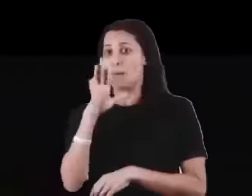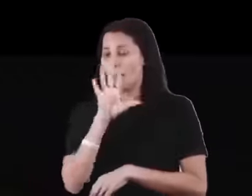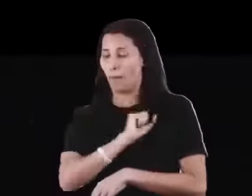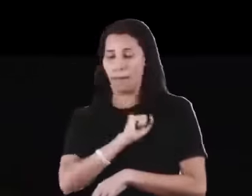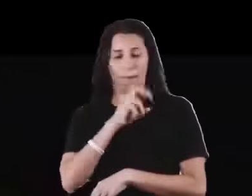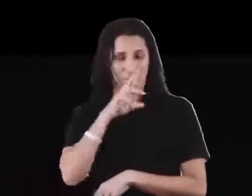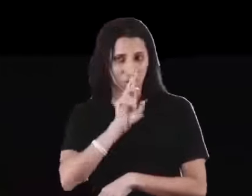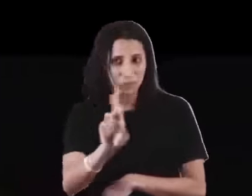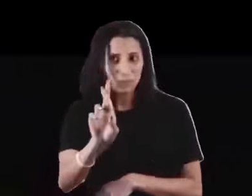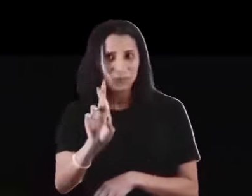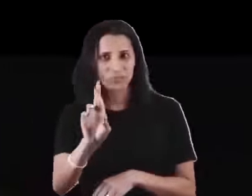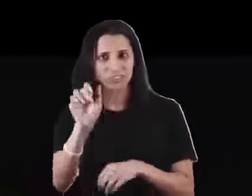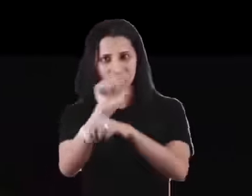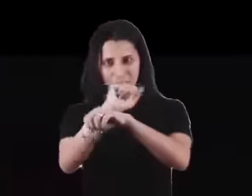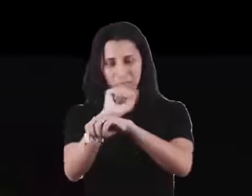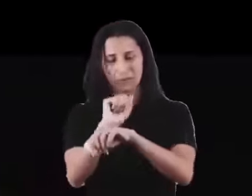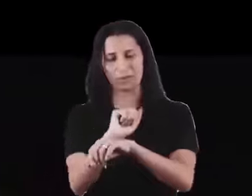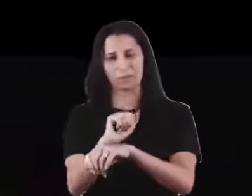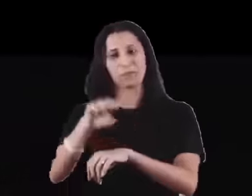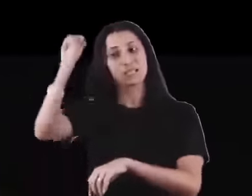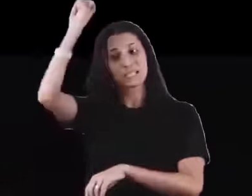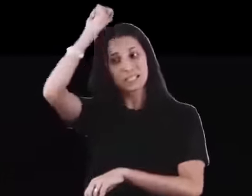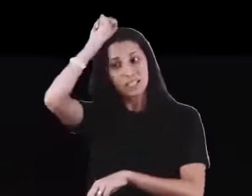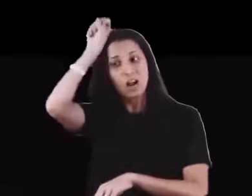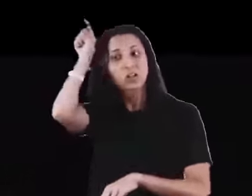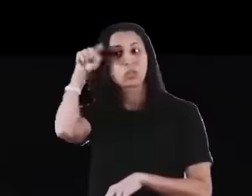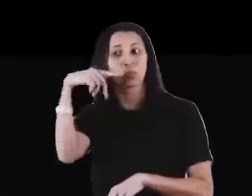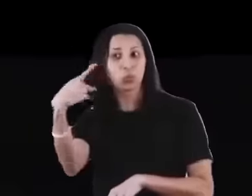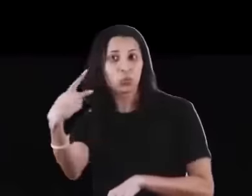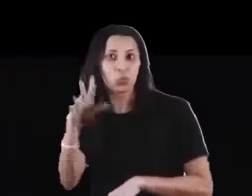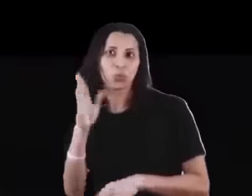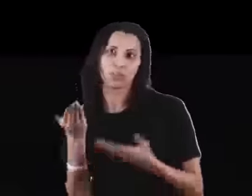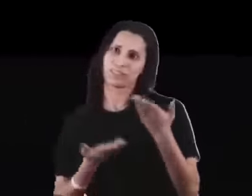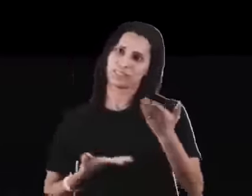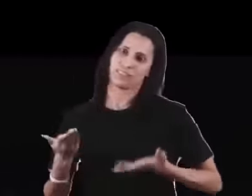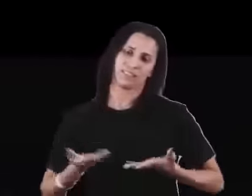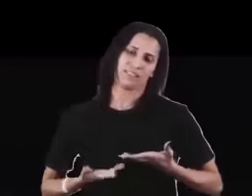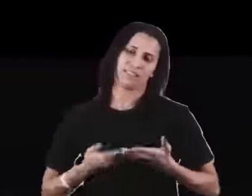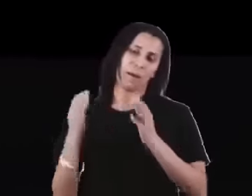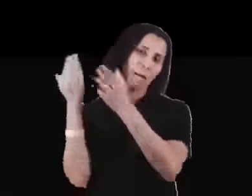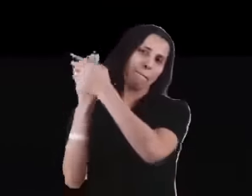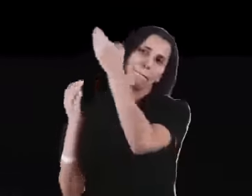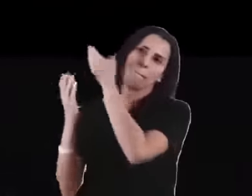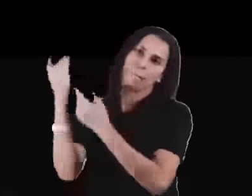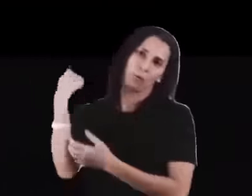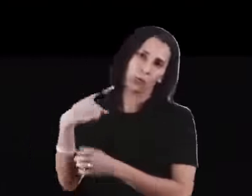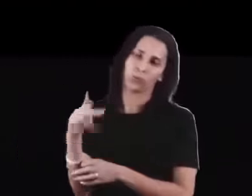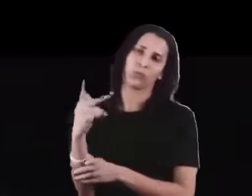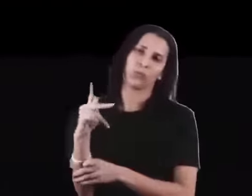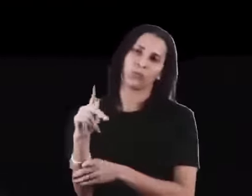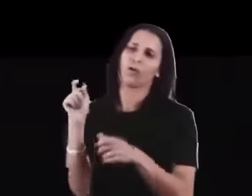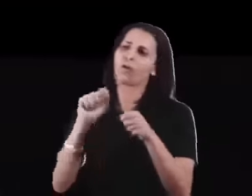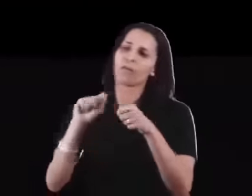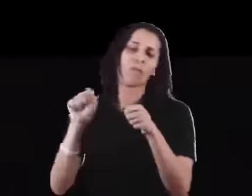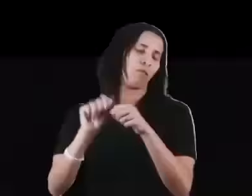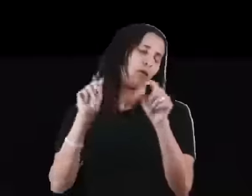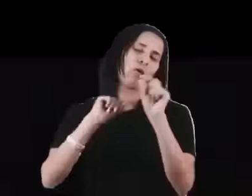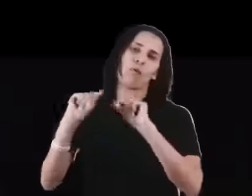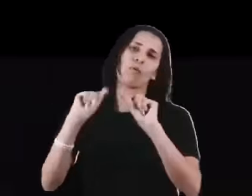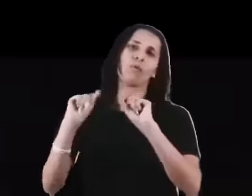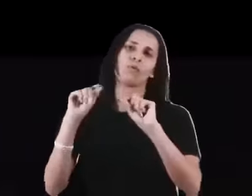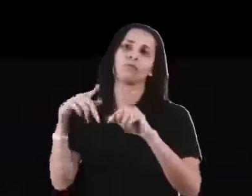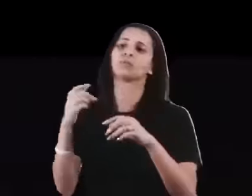porque Abraão antes da senhora sarai olha tua serva está nas tuas mãos faça com ela o que você